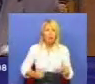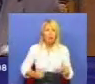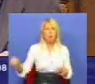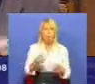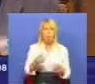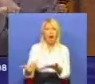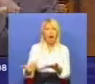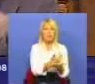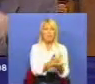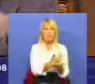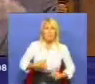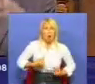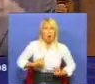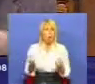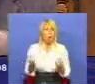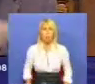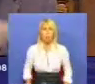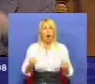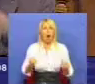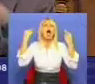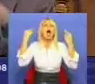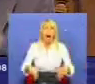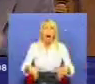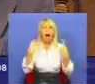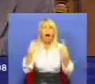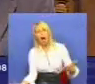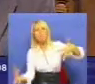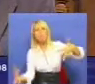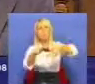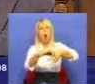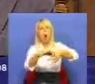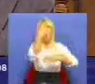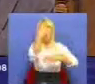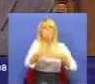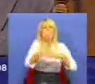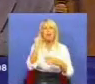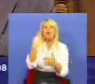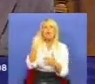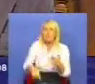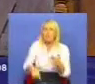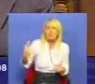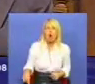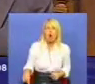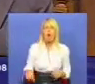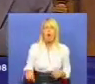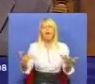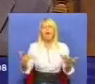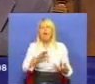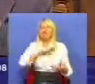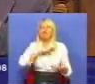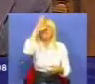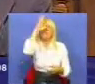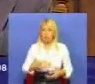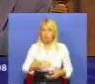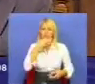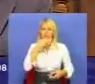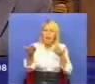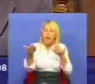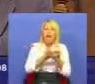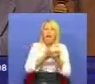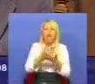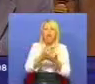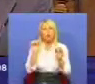própria. Há simplesmente uma afetação de uma parte de imposto. E, portanto, Sr. Ministro, falando dos negócios, do coração